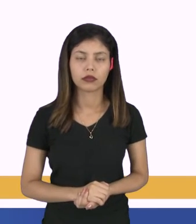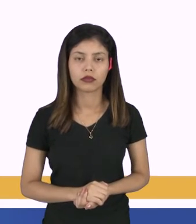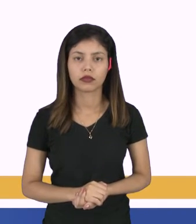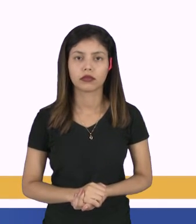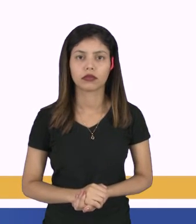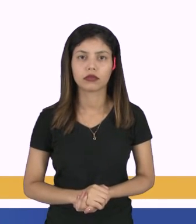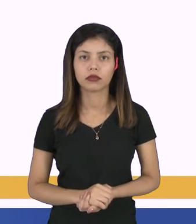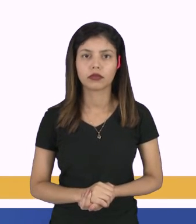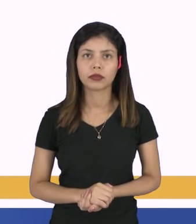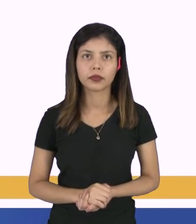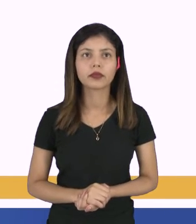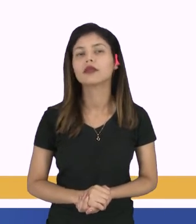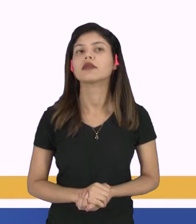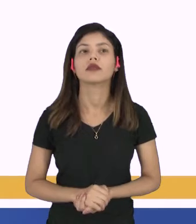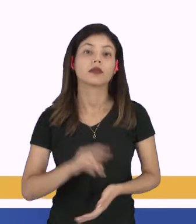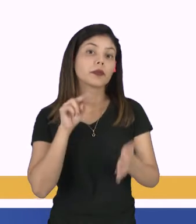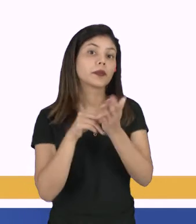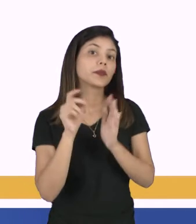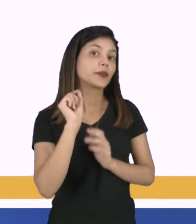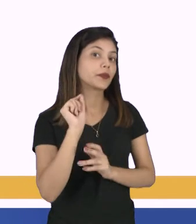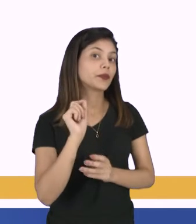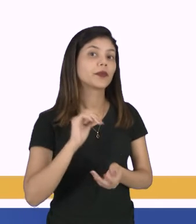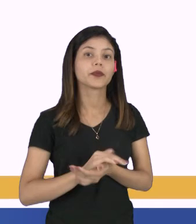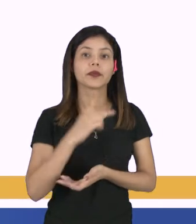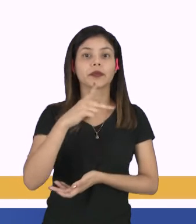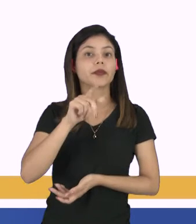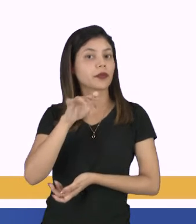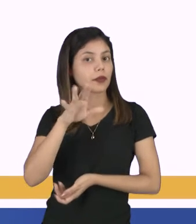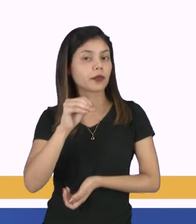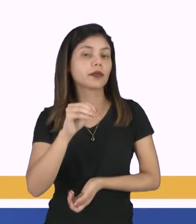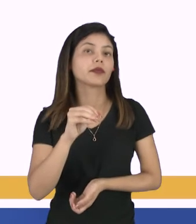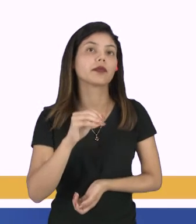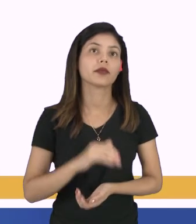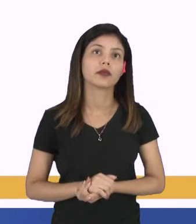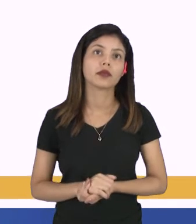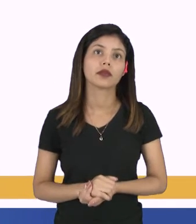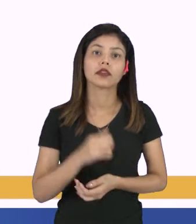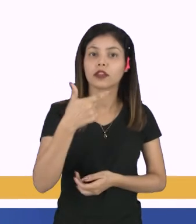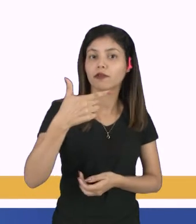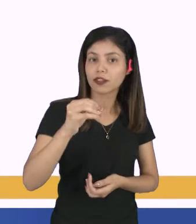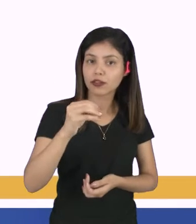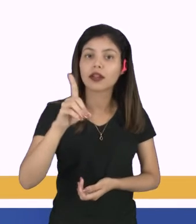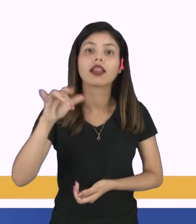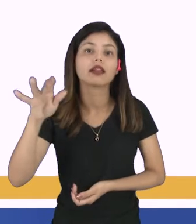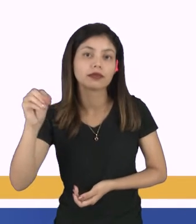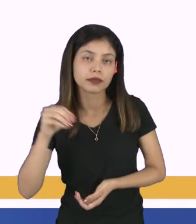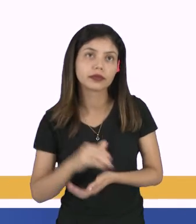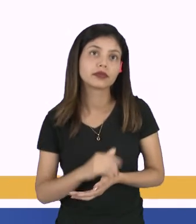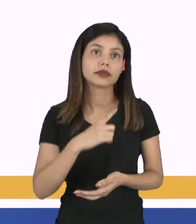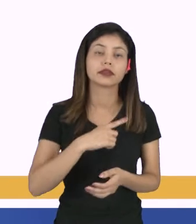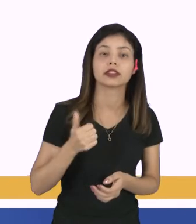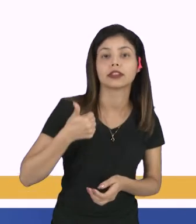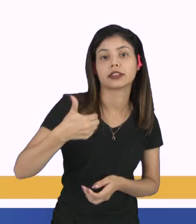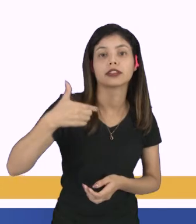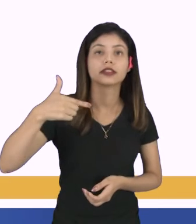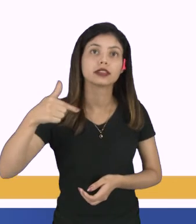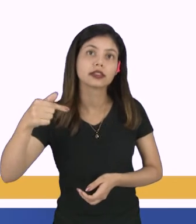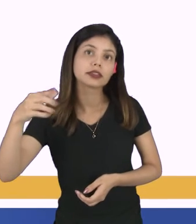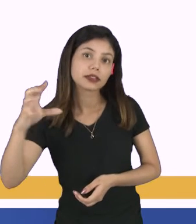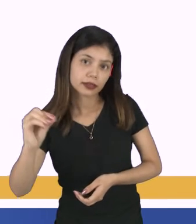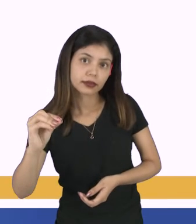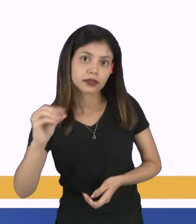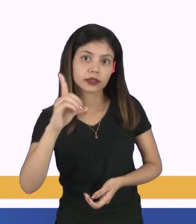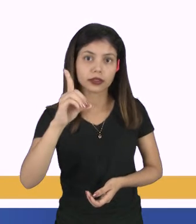dá 170. Isso quer dizer que um polígono, né, o icoságono, um polígono de 20 lados, possui